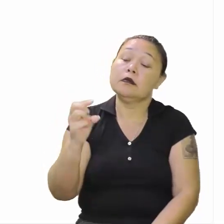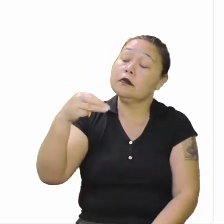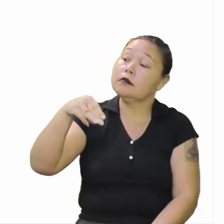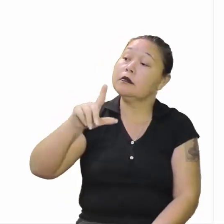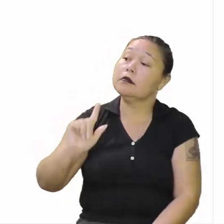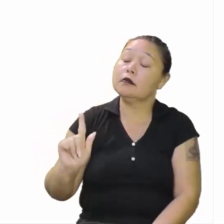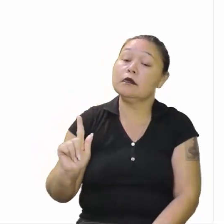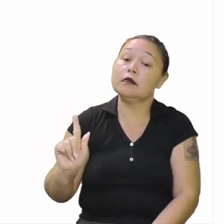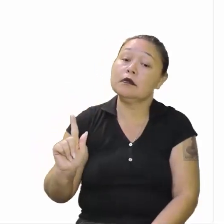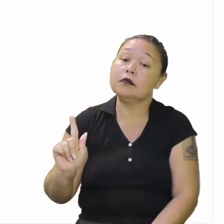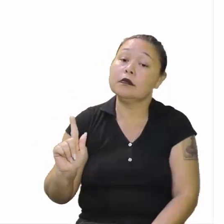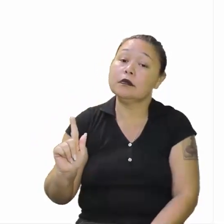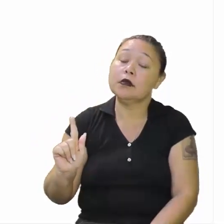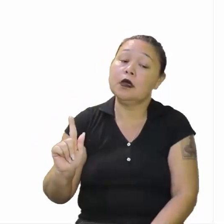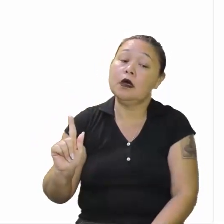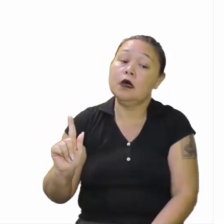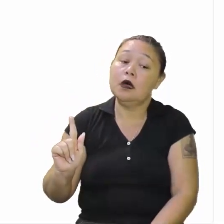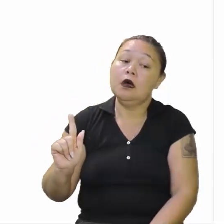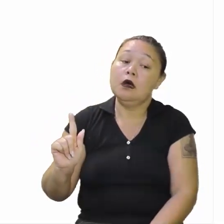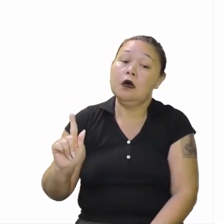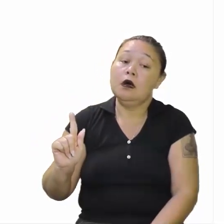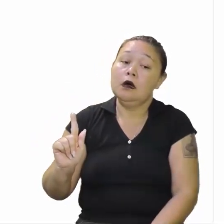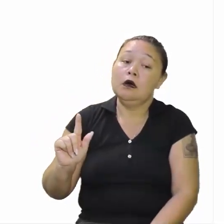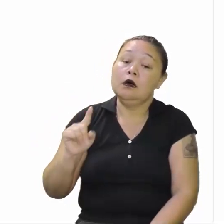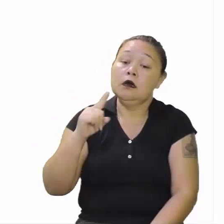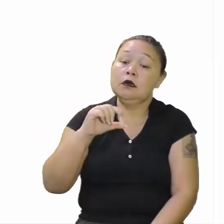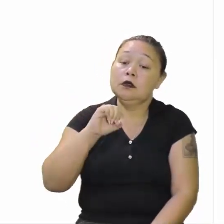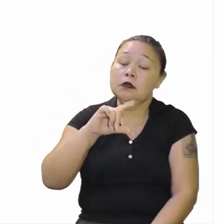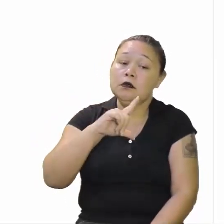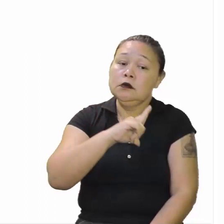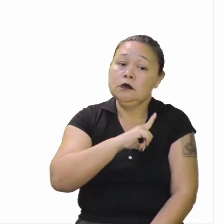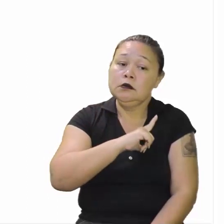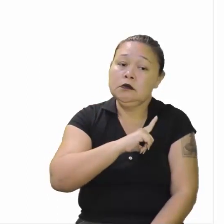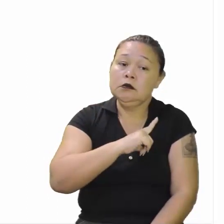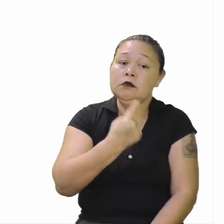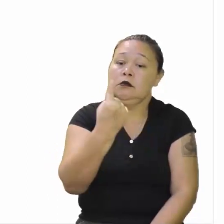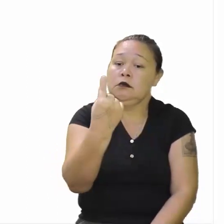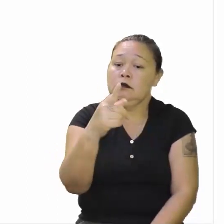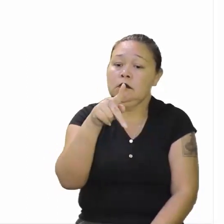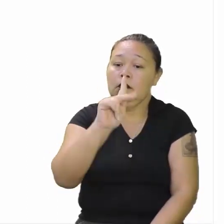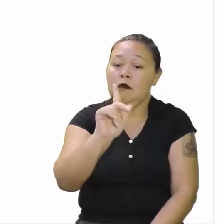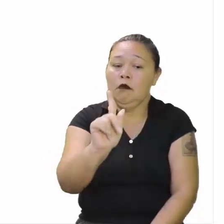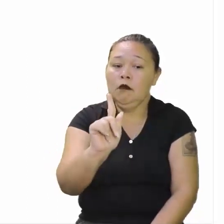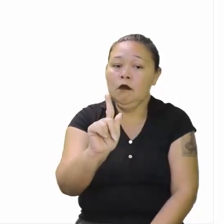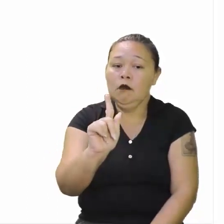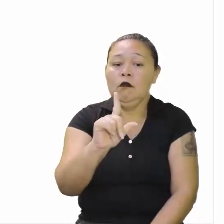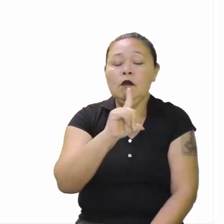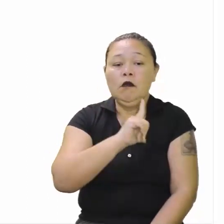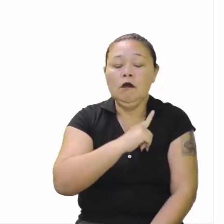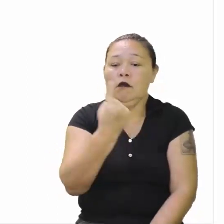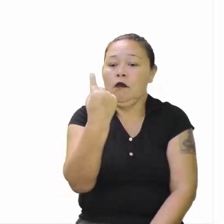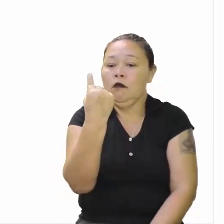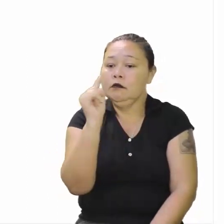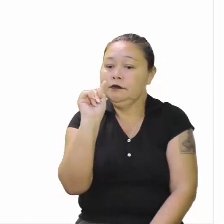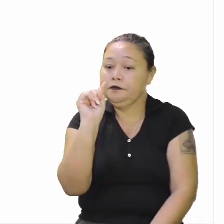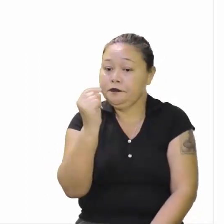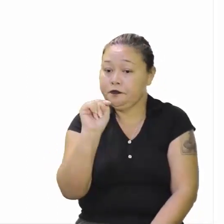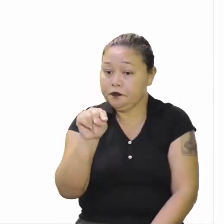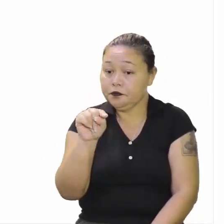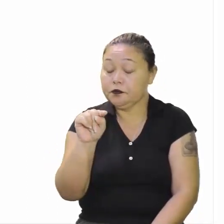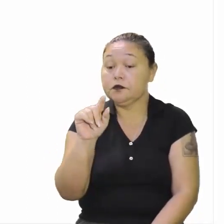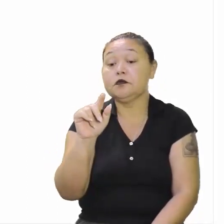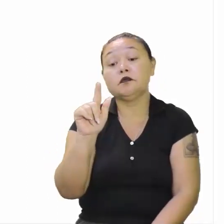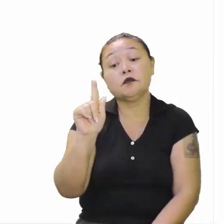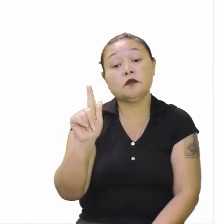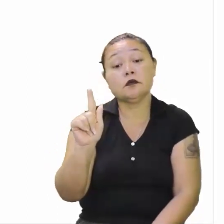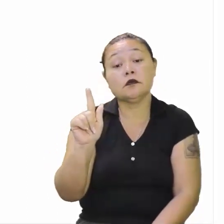miligramas. Se você tem 1 quilograma, você tem 1000 gramas. E